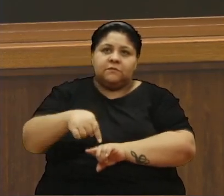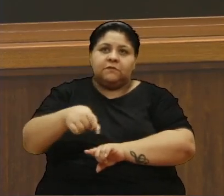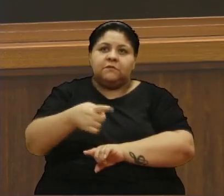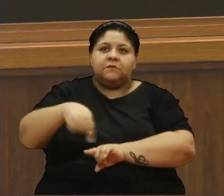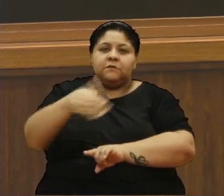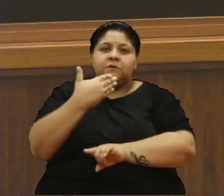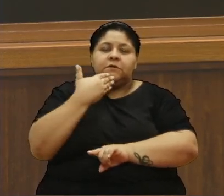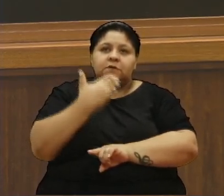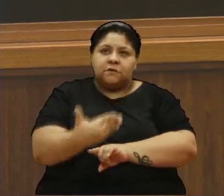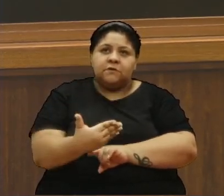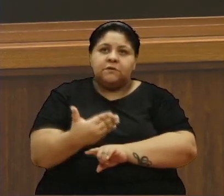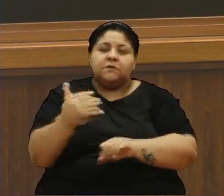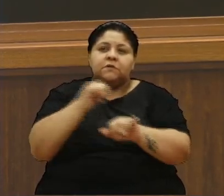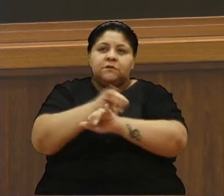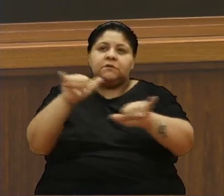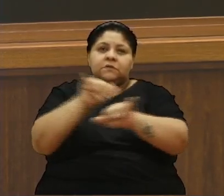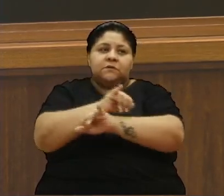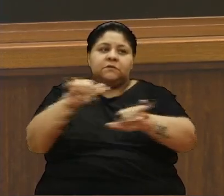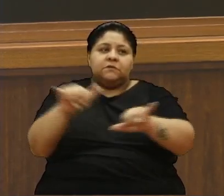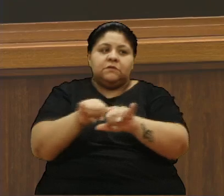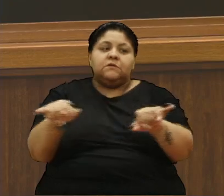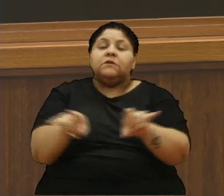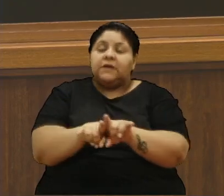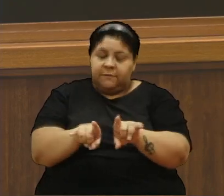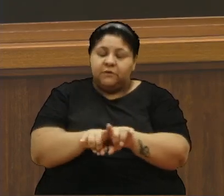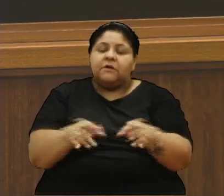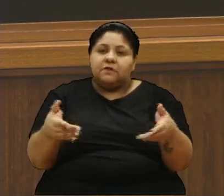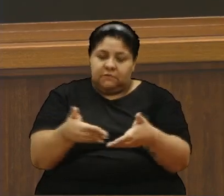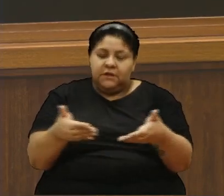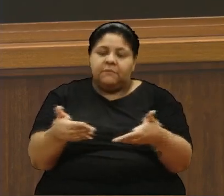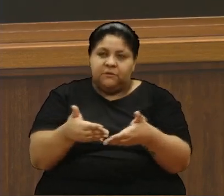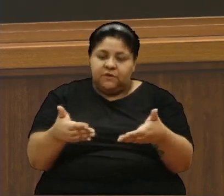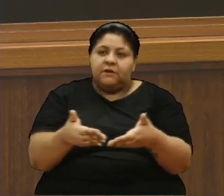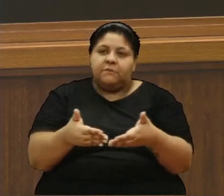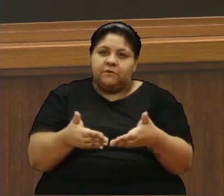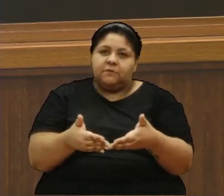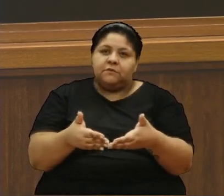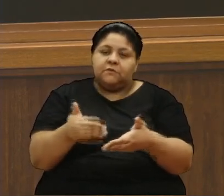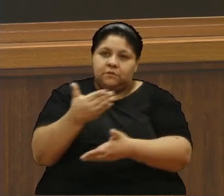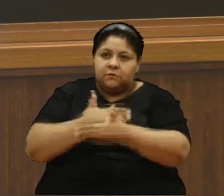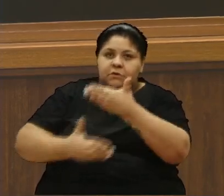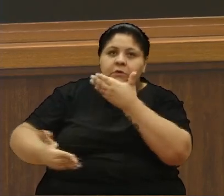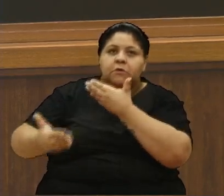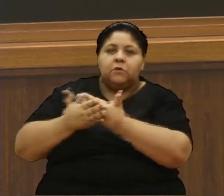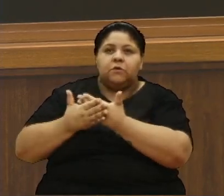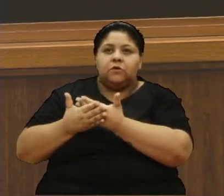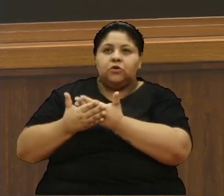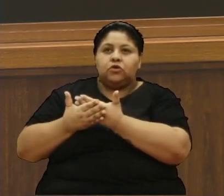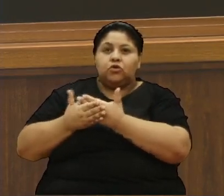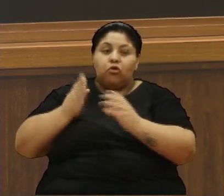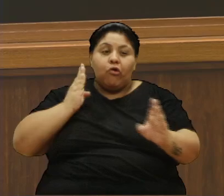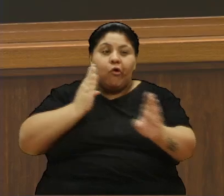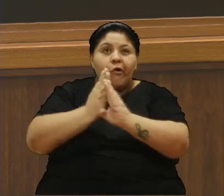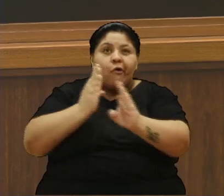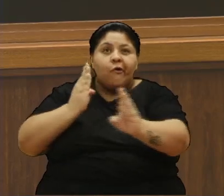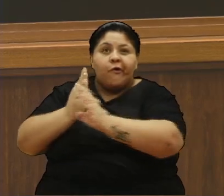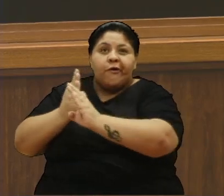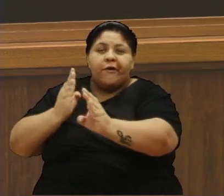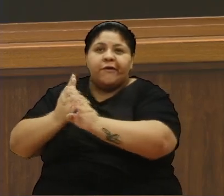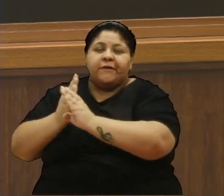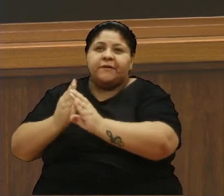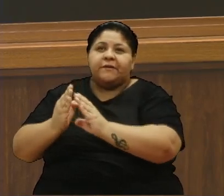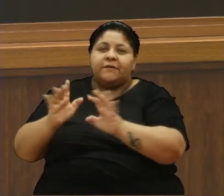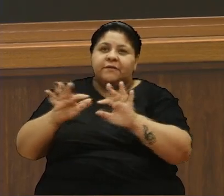pedido de informação leva em consideração como elas vão fazer todo o diagnóstico daquelas famílias